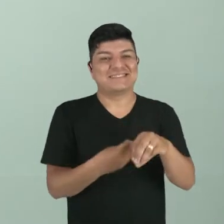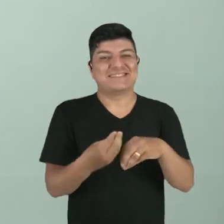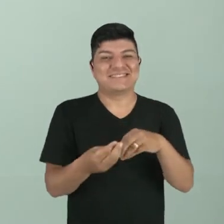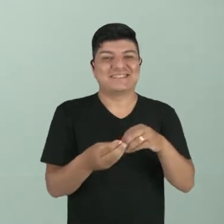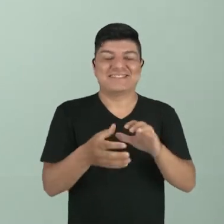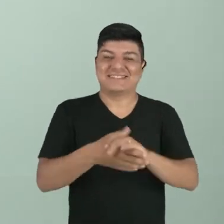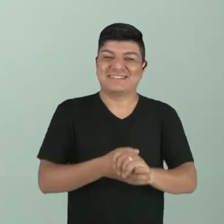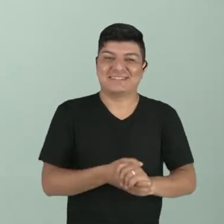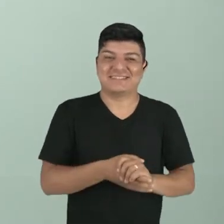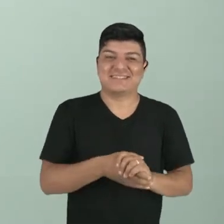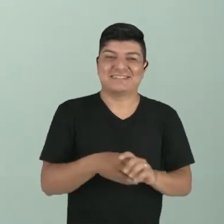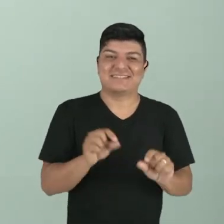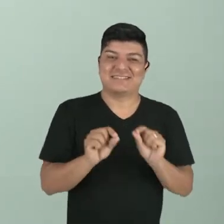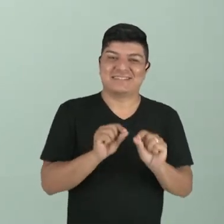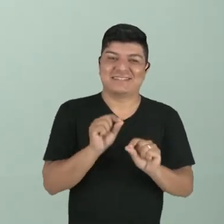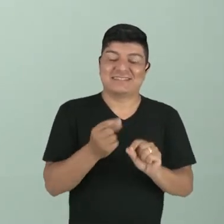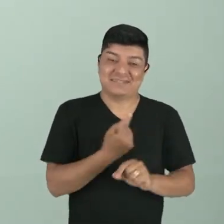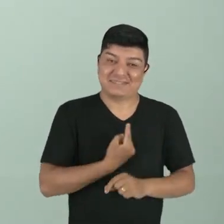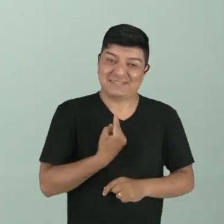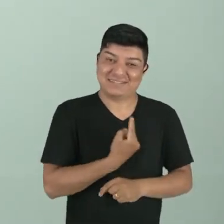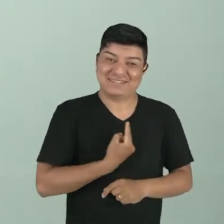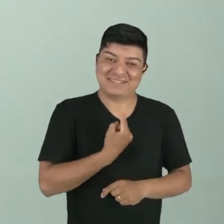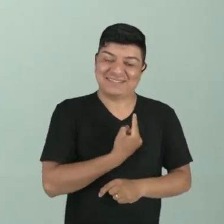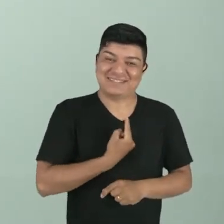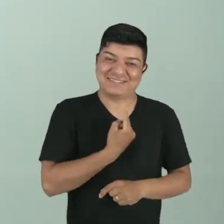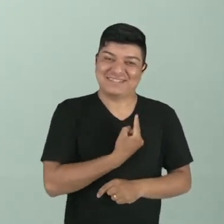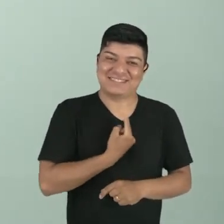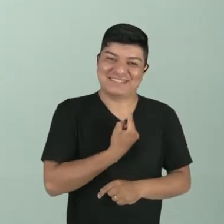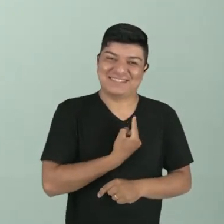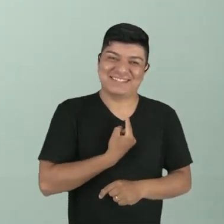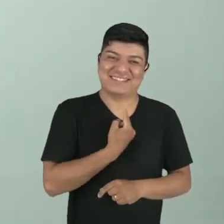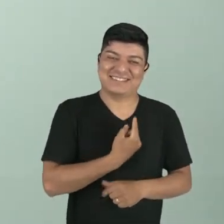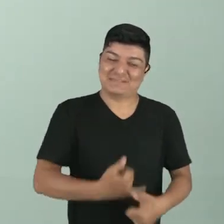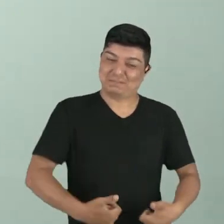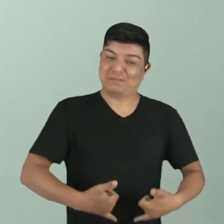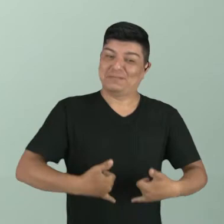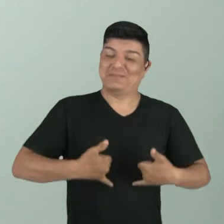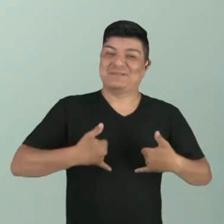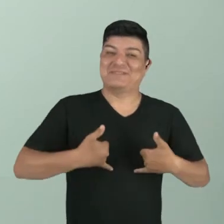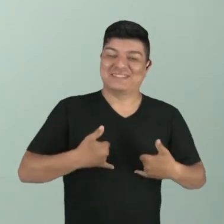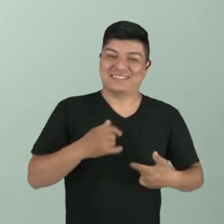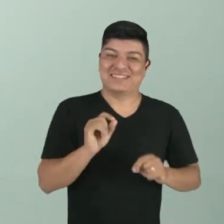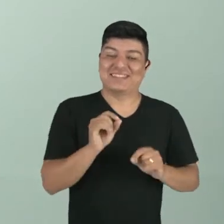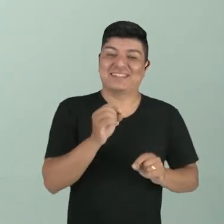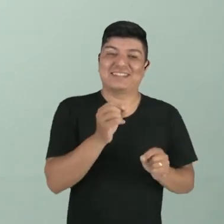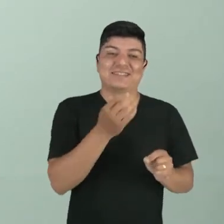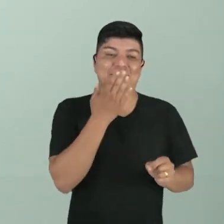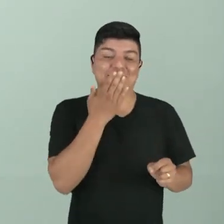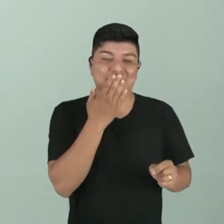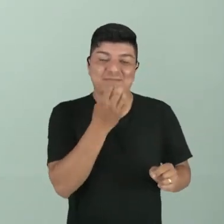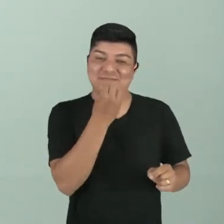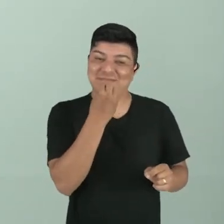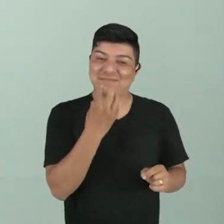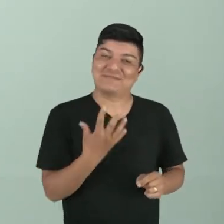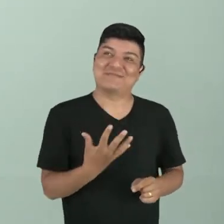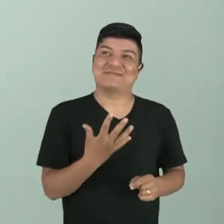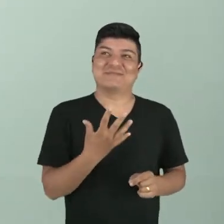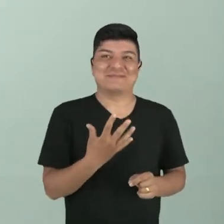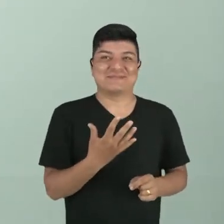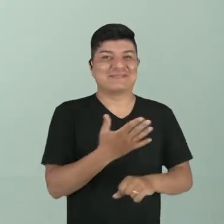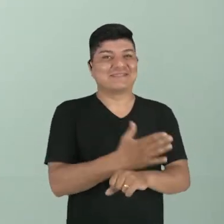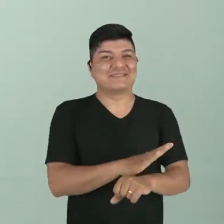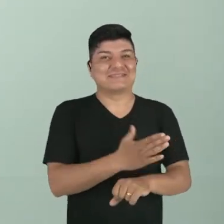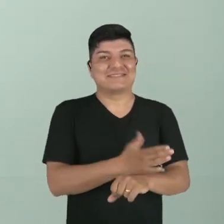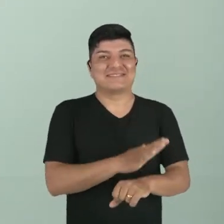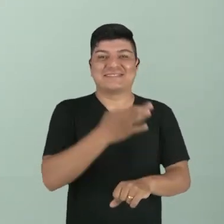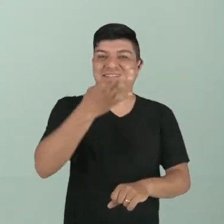e ele for bastante individualista bastante egoísta por mais que o time seja amou acaba que na